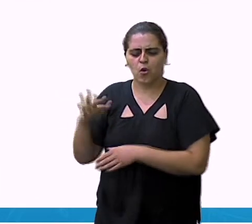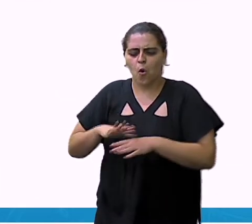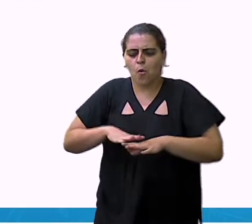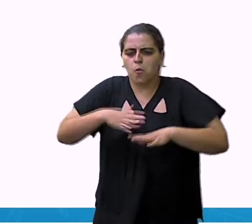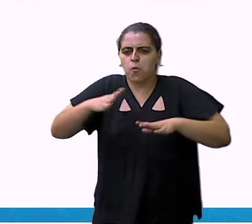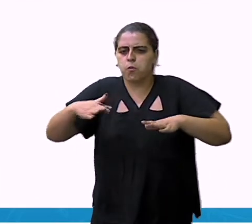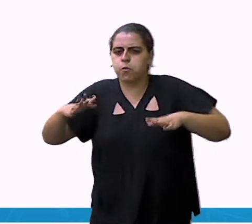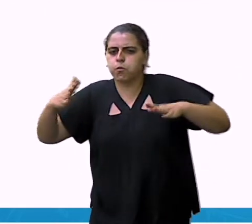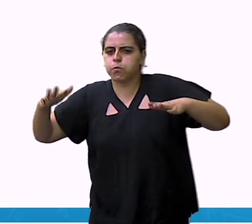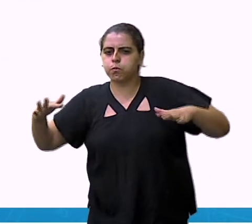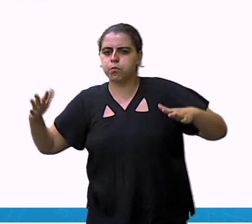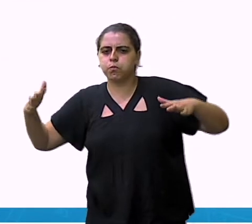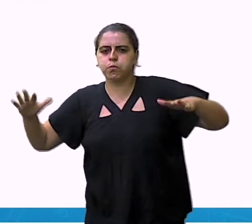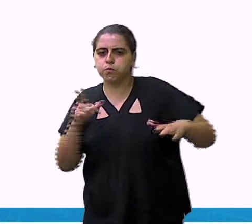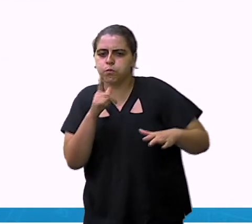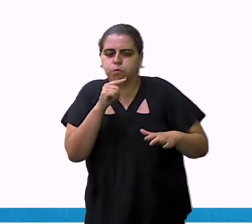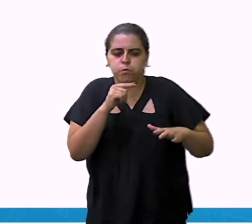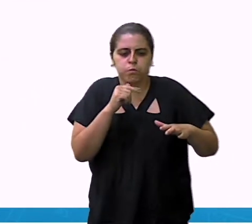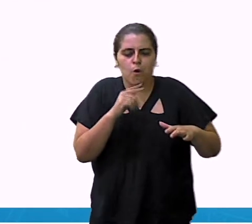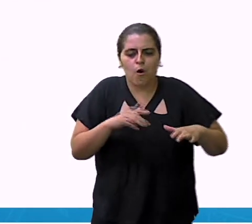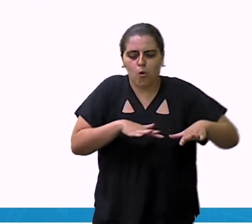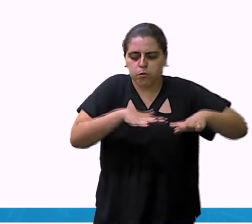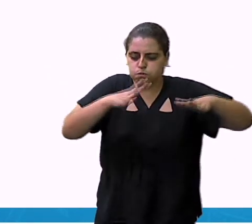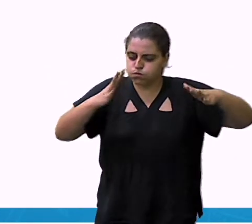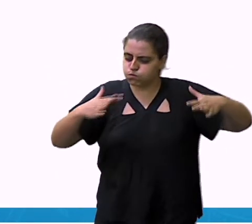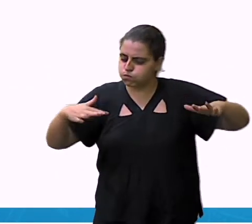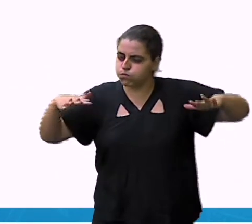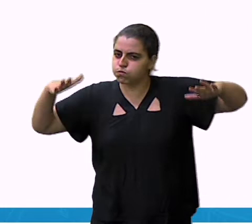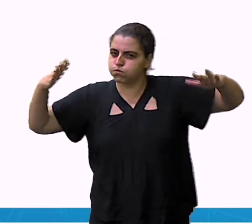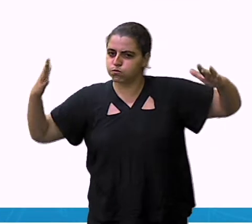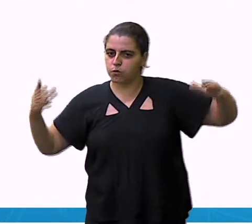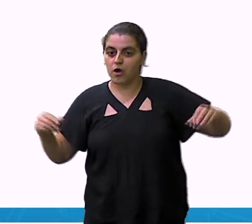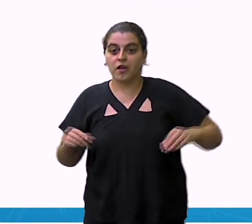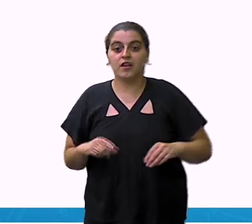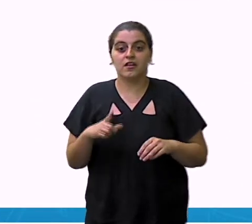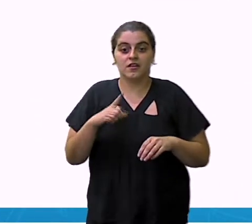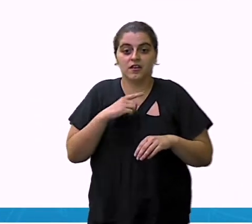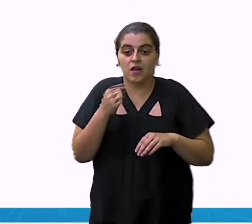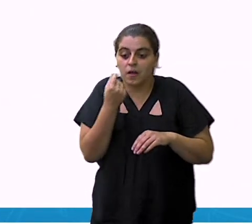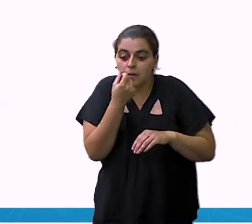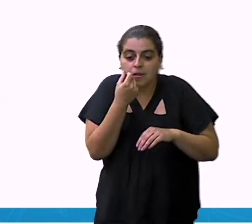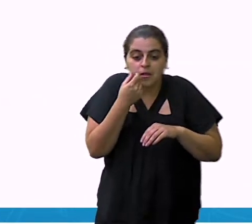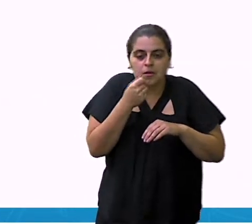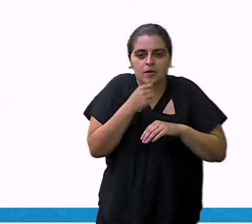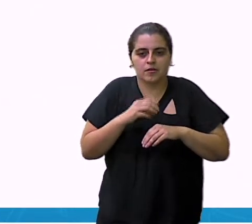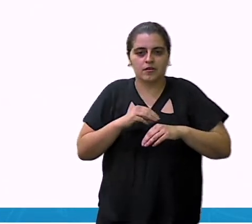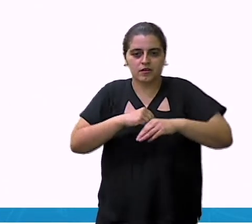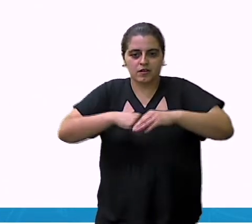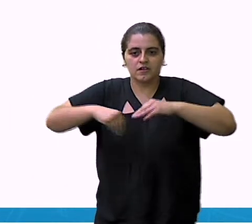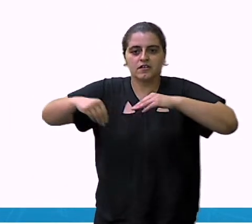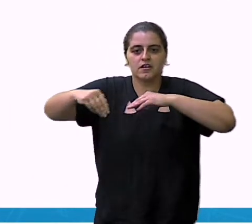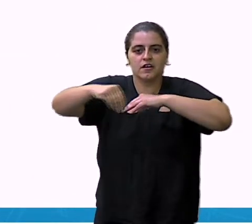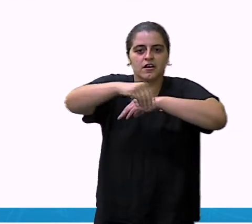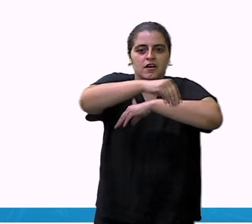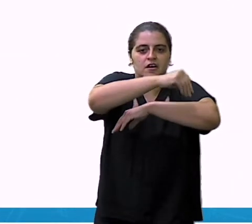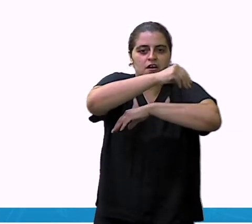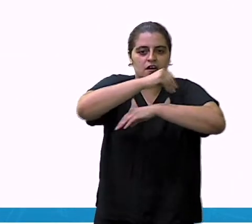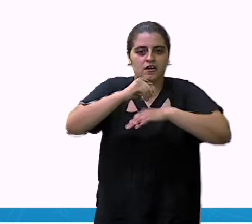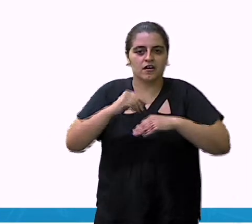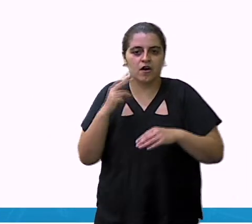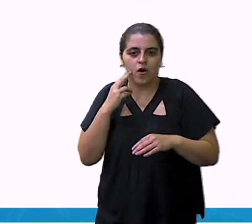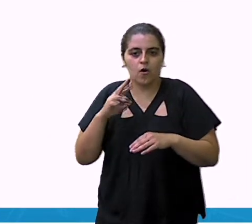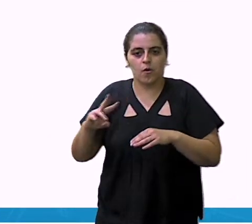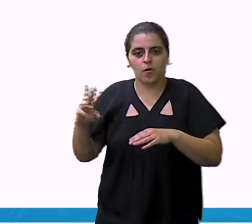E o mar? O mar é um grande corpo de água salgada cercado por terra em